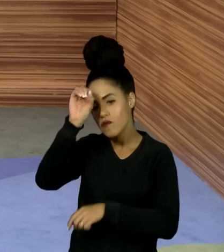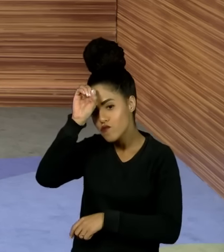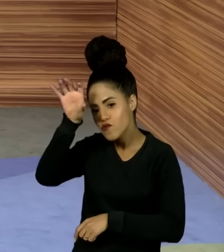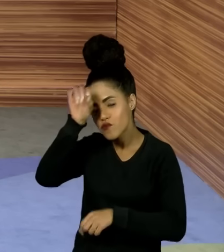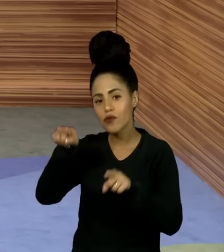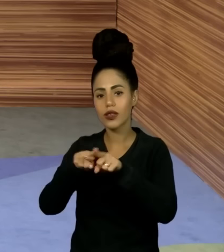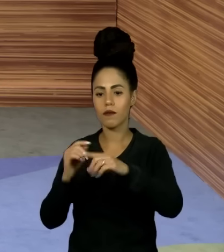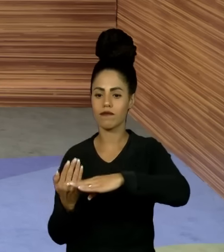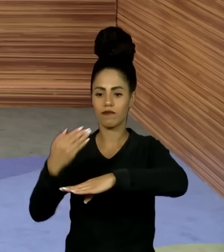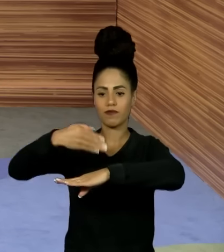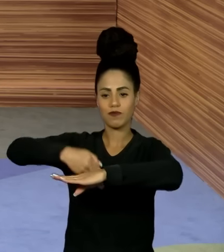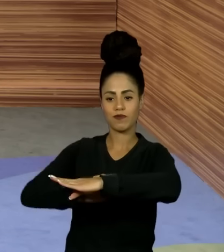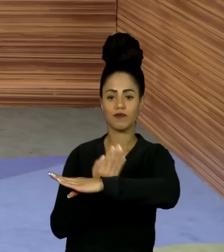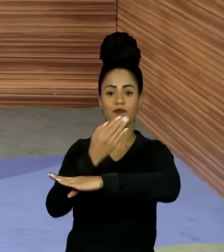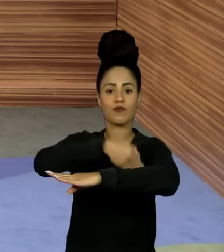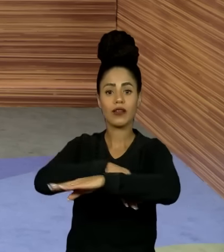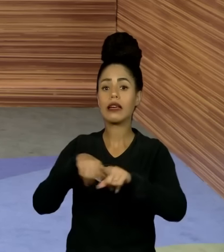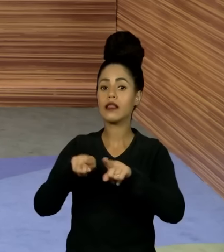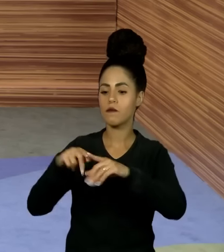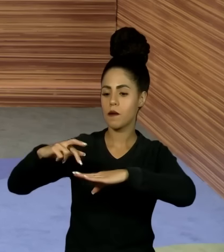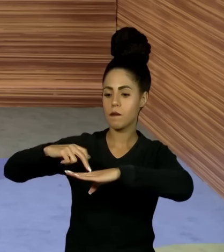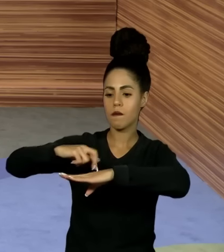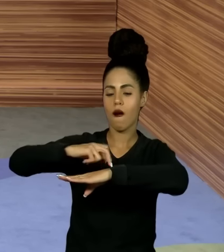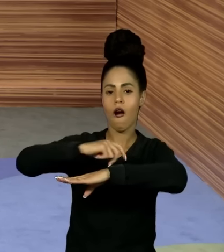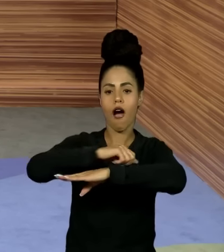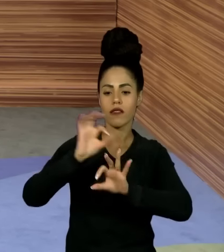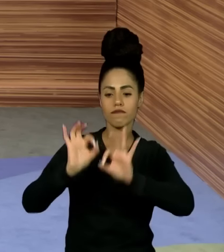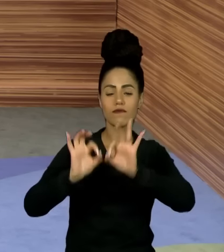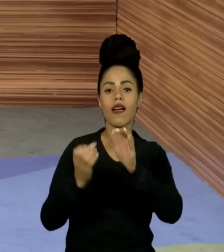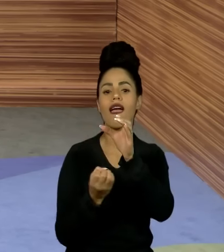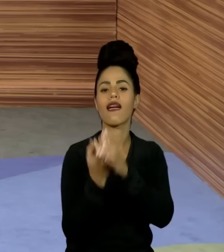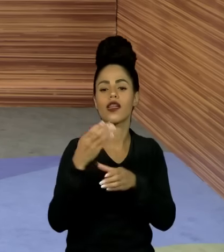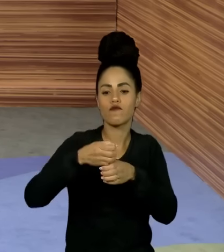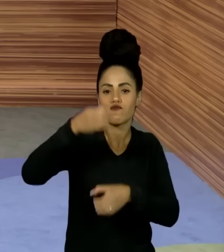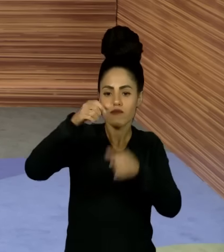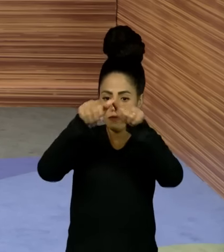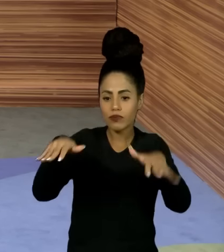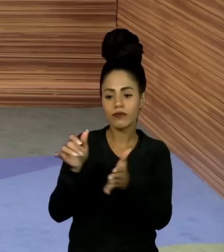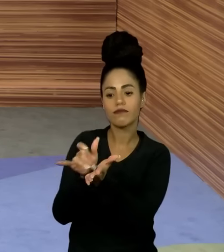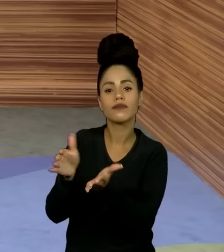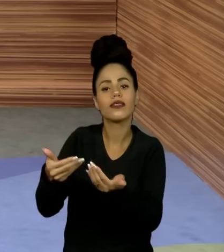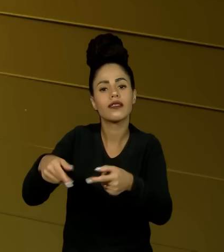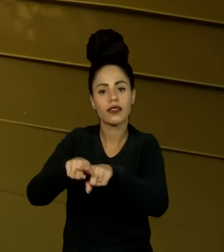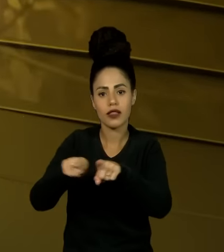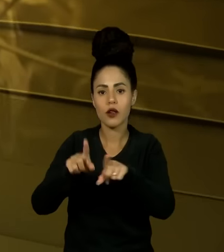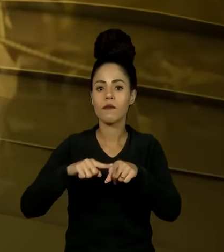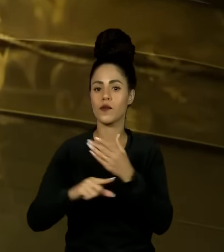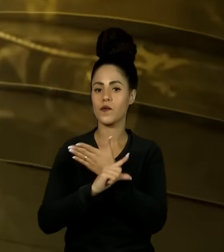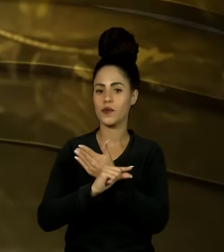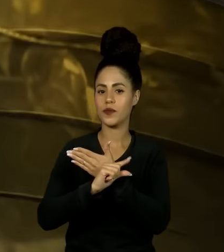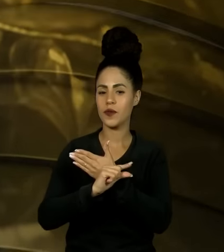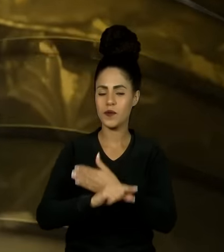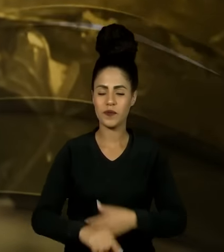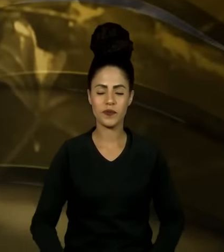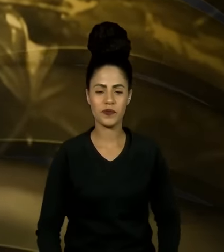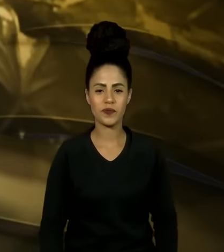projeto de moda tecido com afeto e os vestígios humanos pré-históricos no Pantanal.